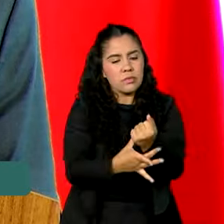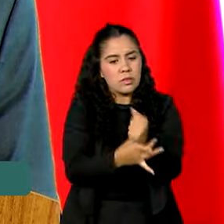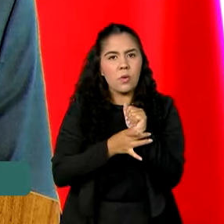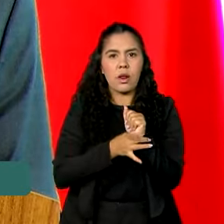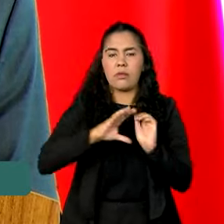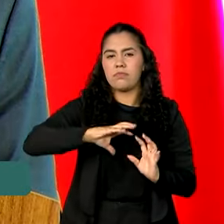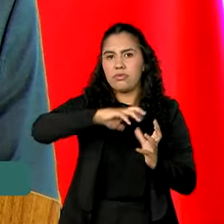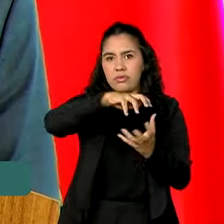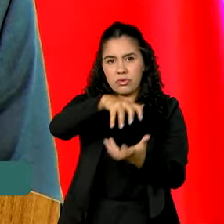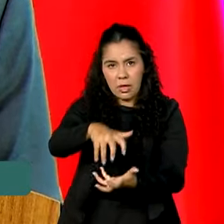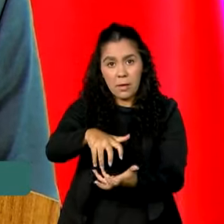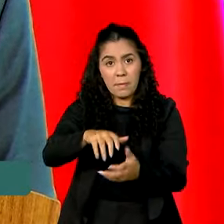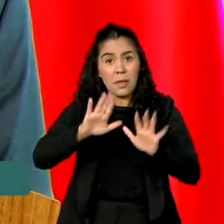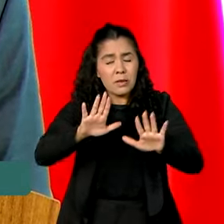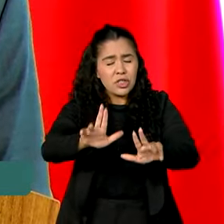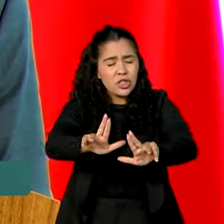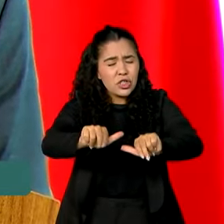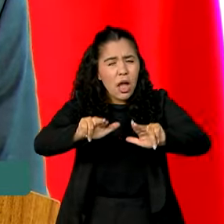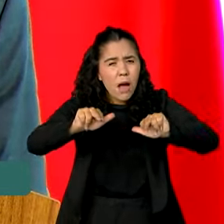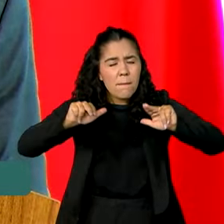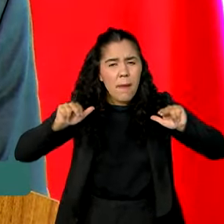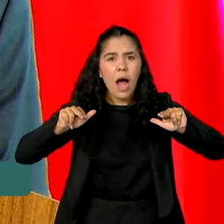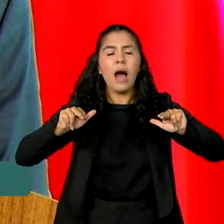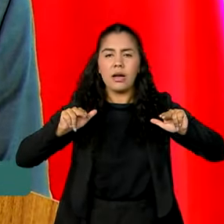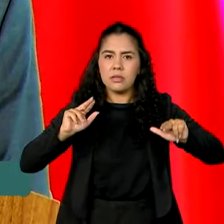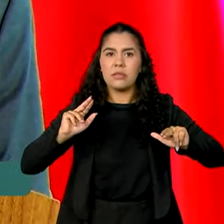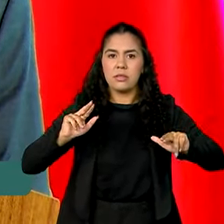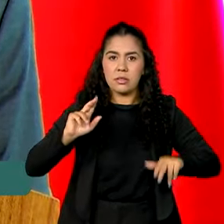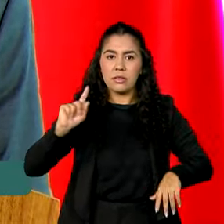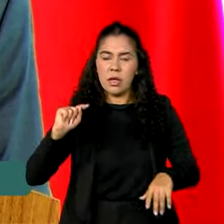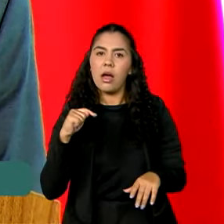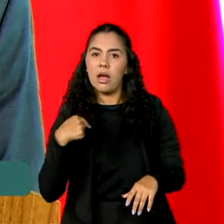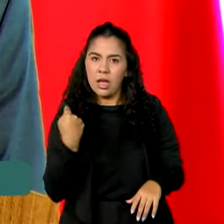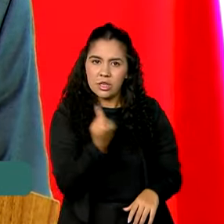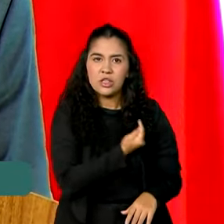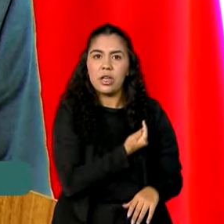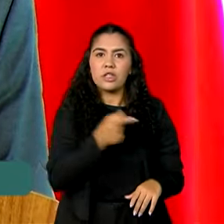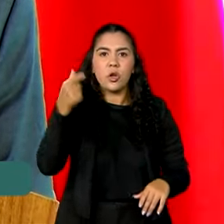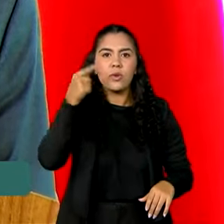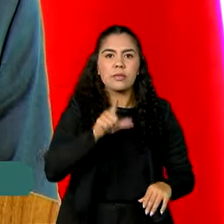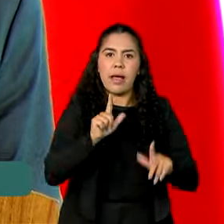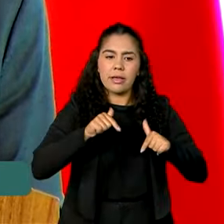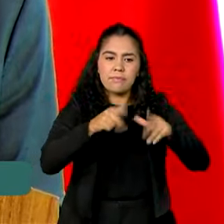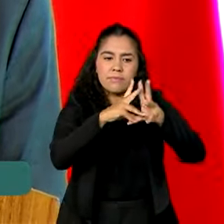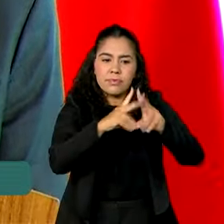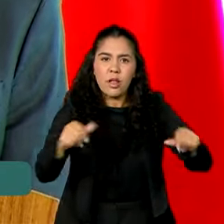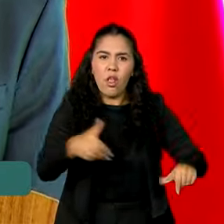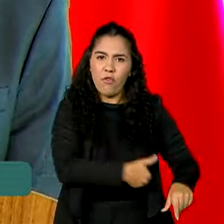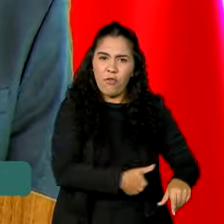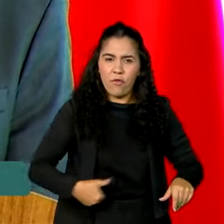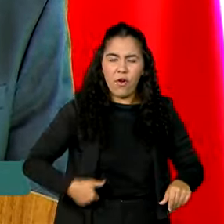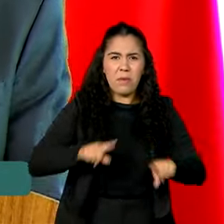internacional. Jamais venceremos o flagelo da fome em meio à insensatez das guerras.